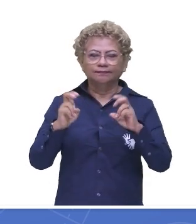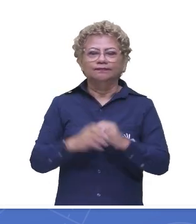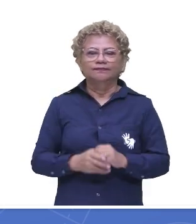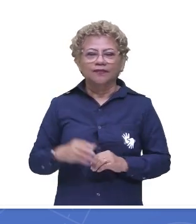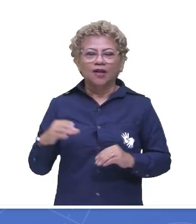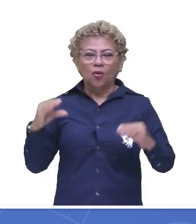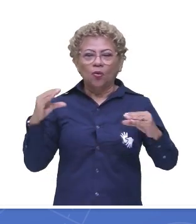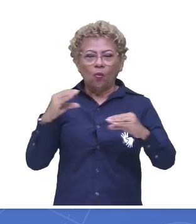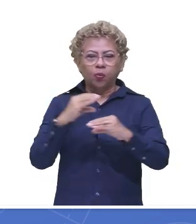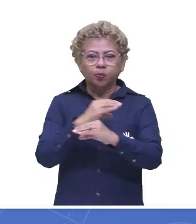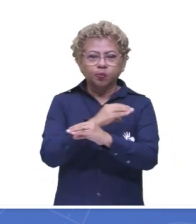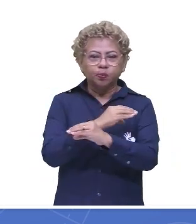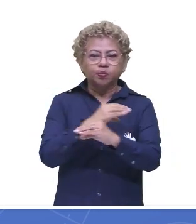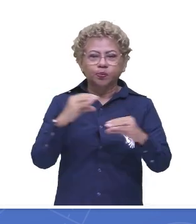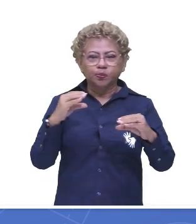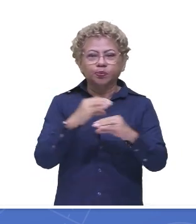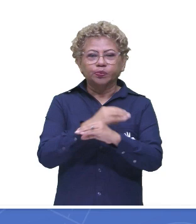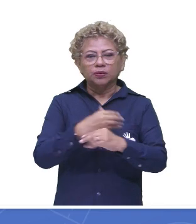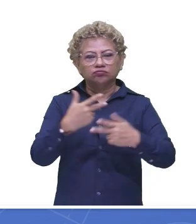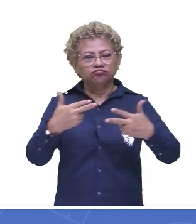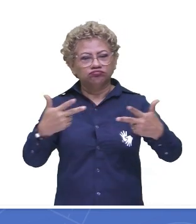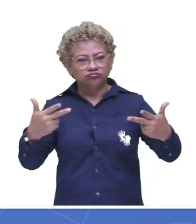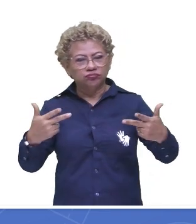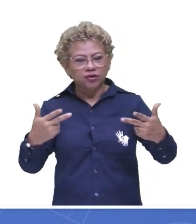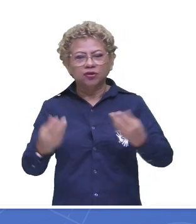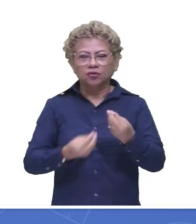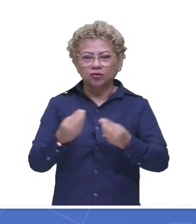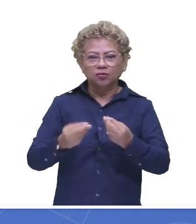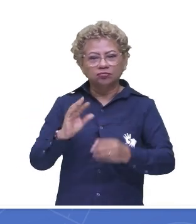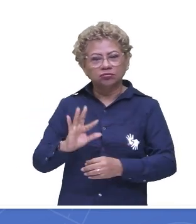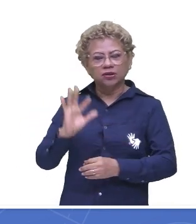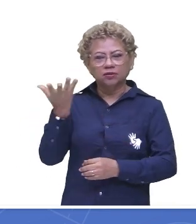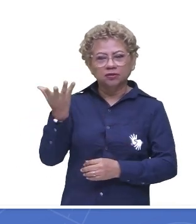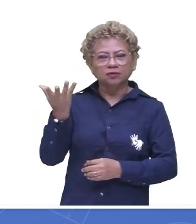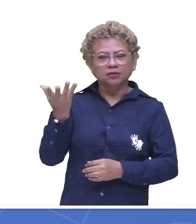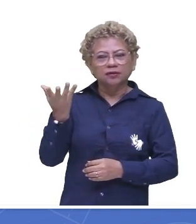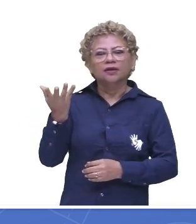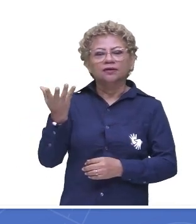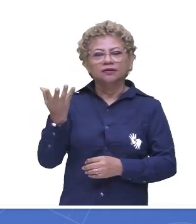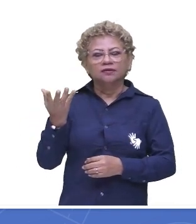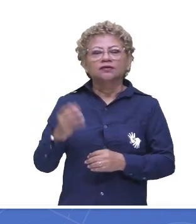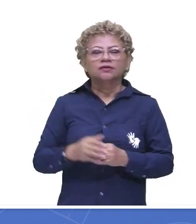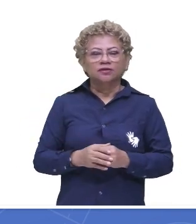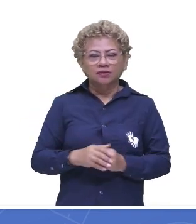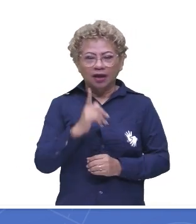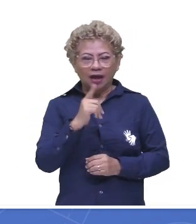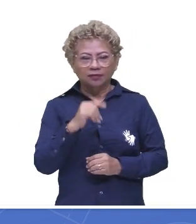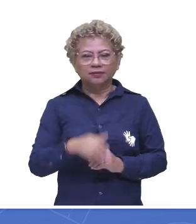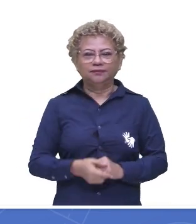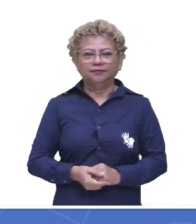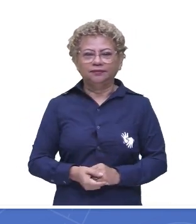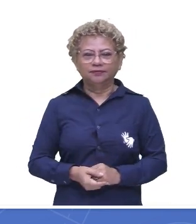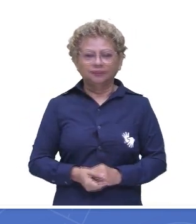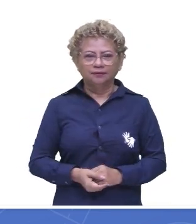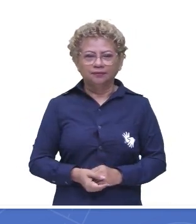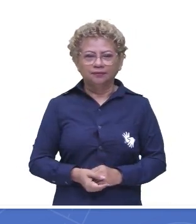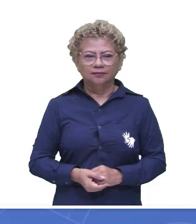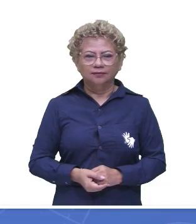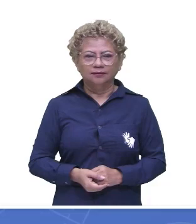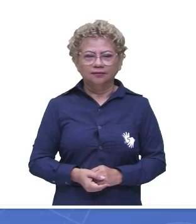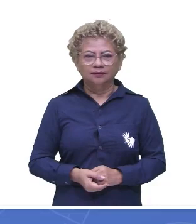tema calorimetria, mudanças de fase, calor latente e comportamento anômalo da água, tá